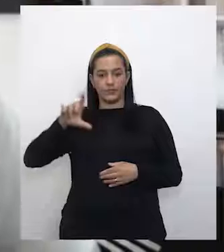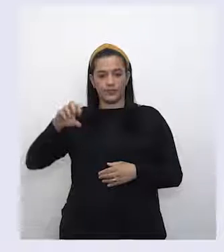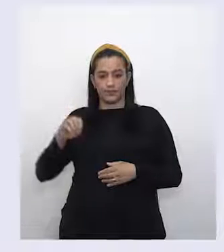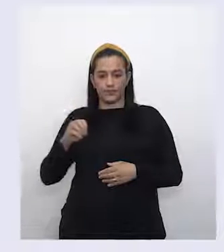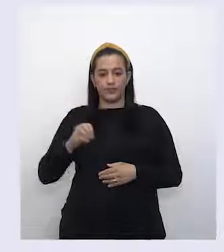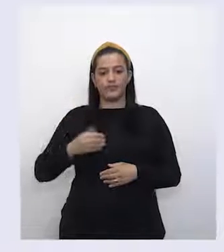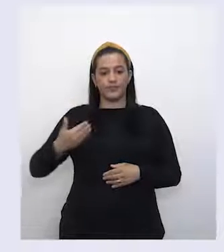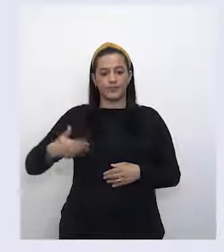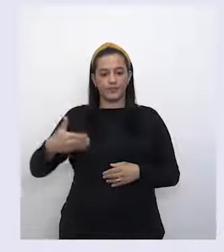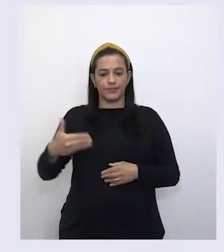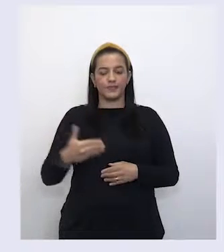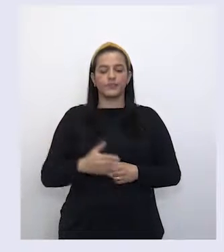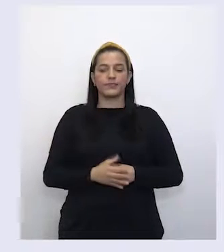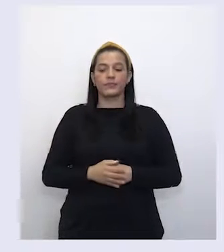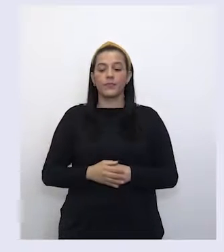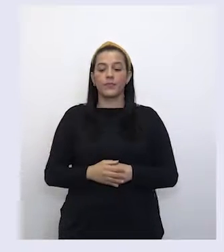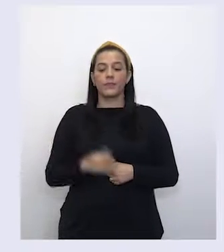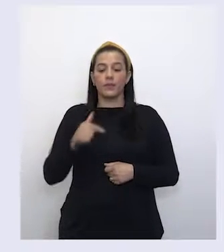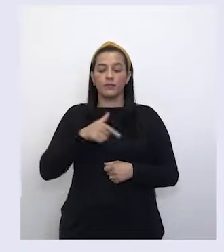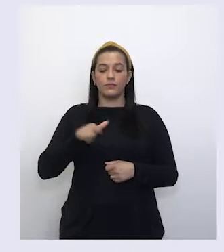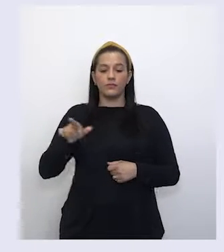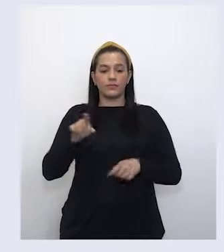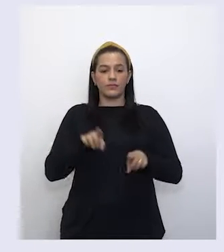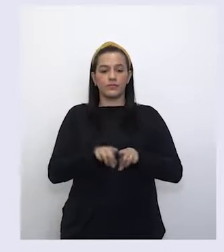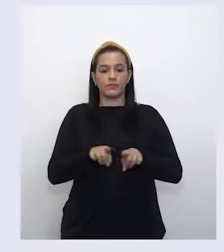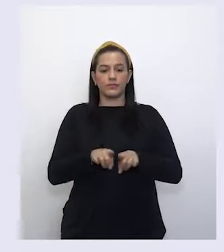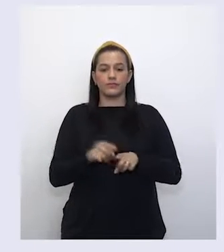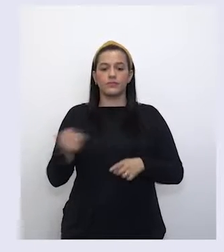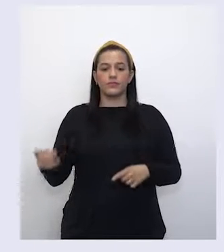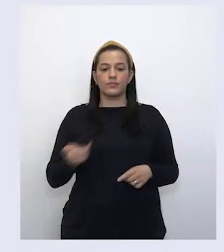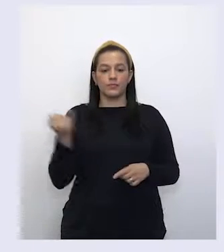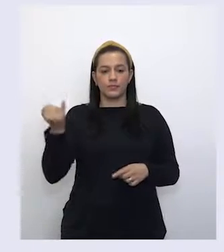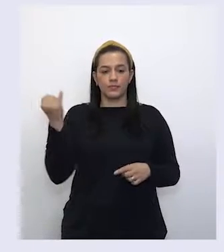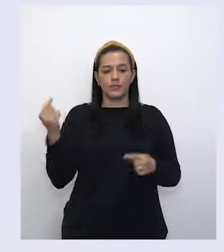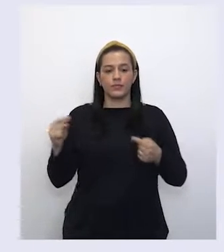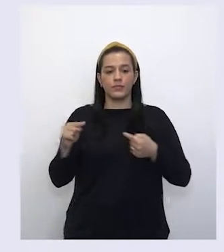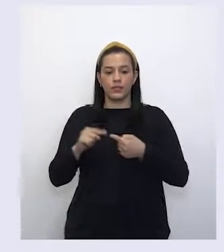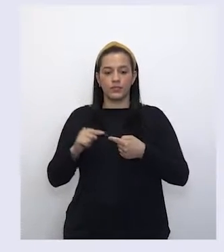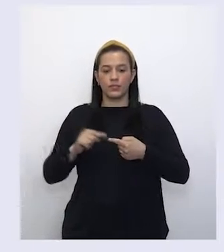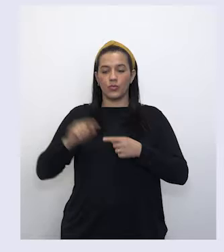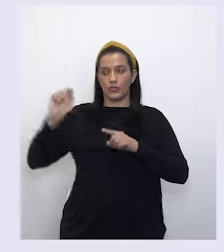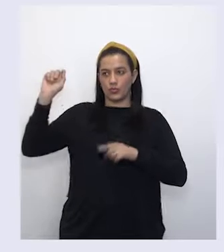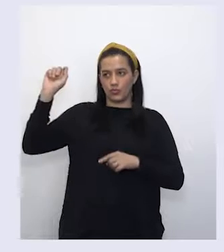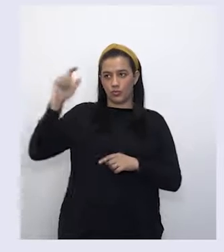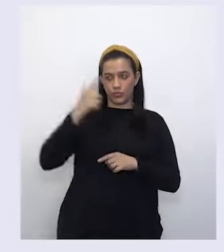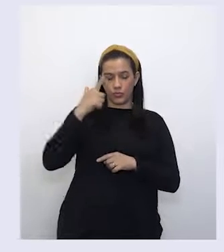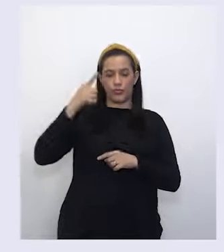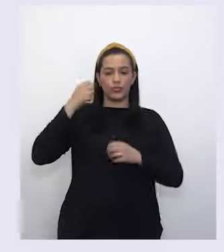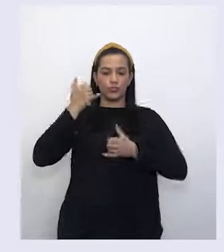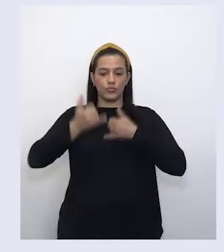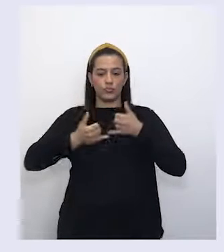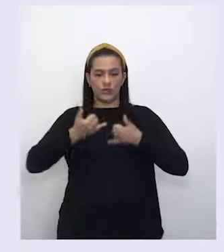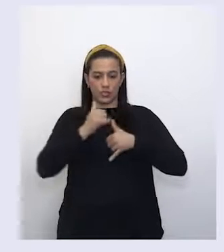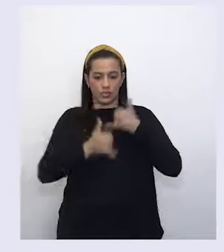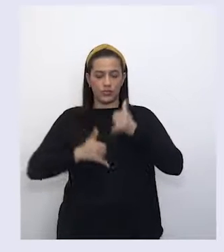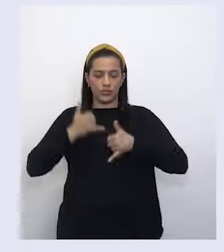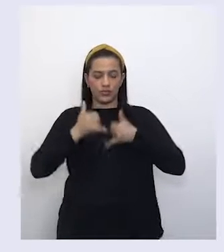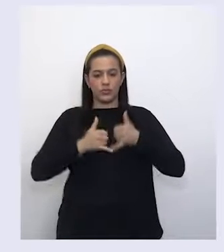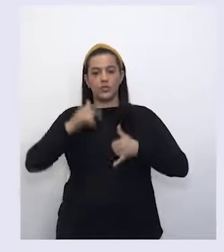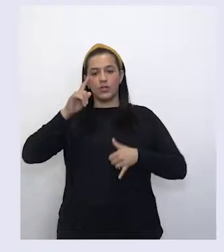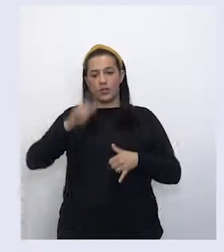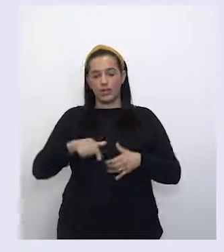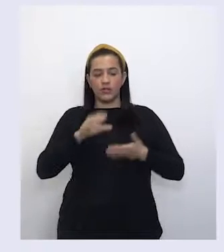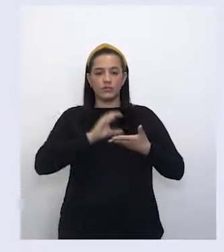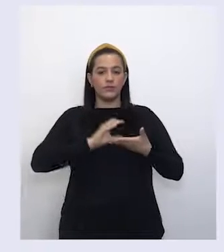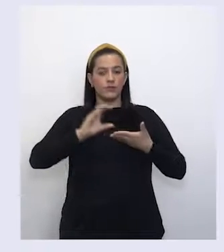aqui. Outro ponto importante, né, em relação à energia solar é o investimento, né? Então, a gente sabe